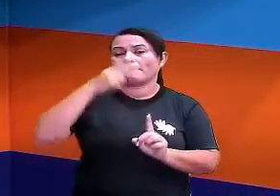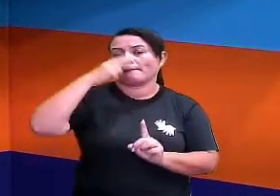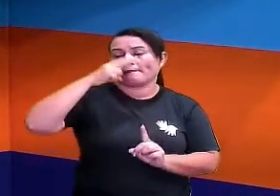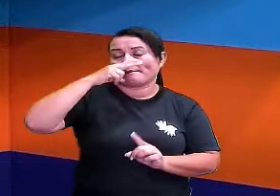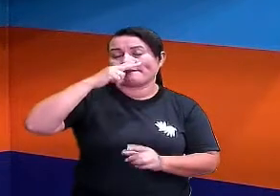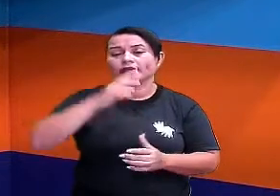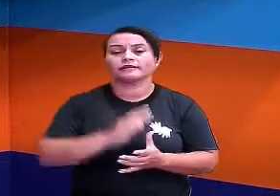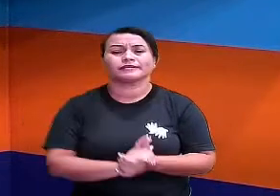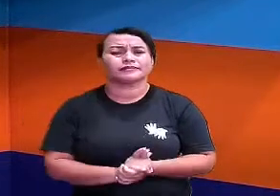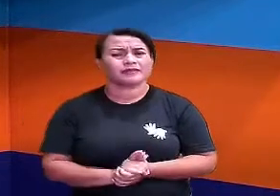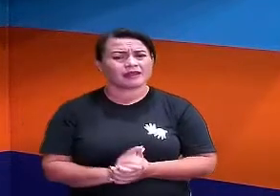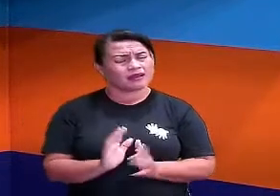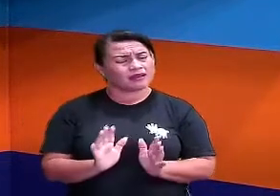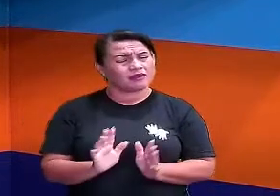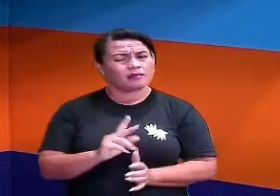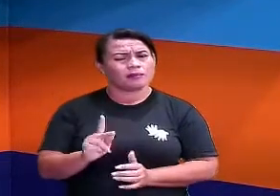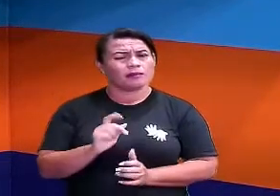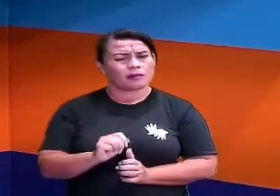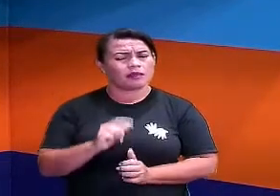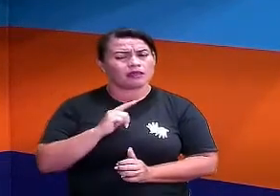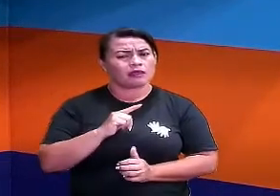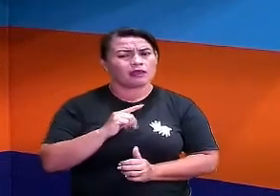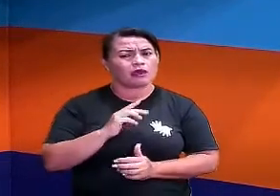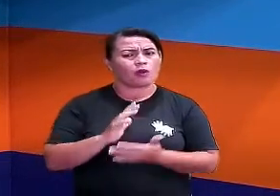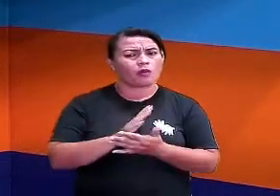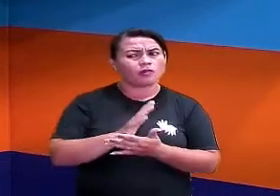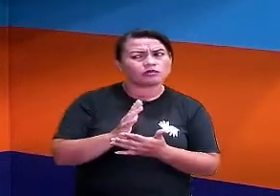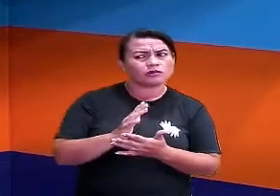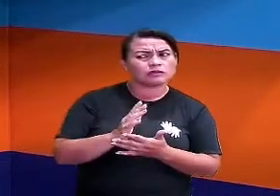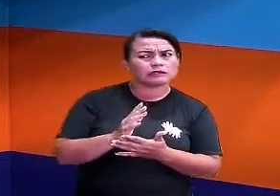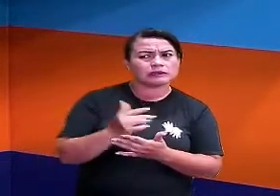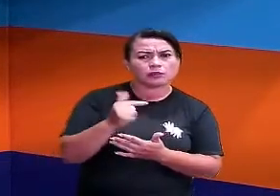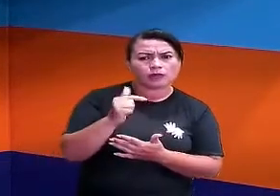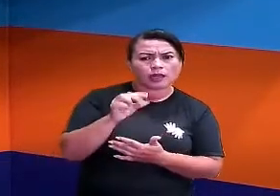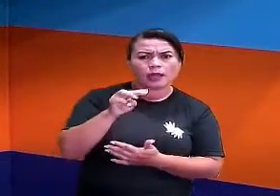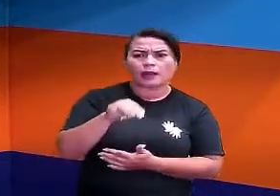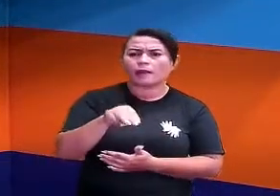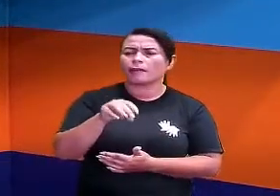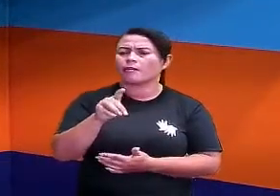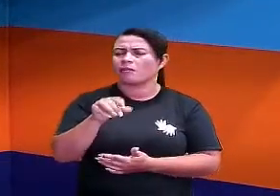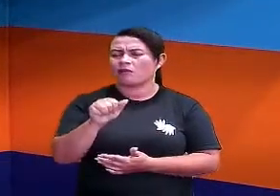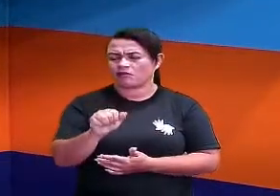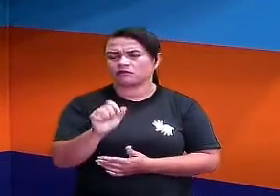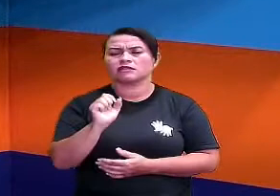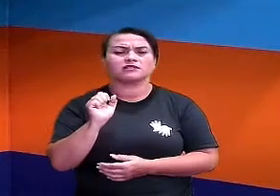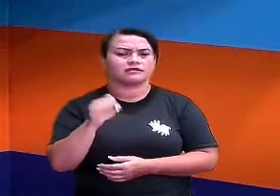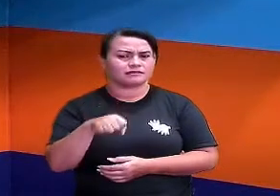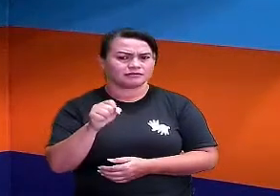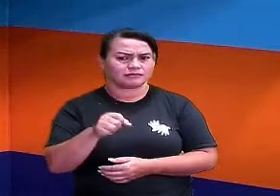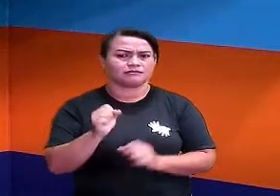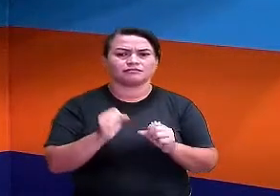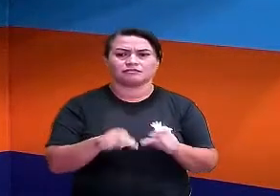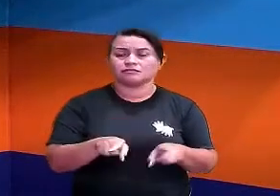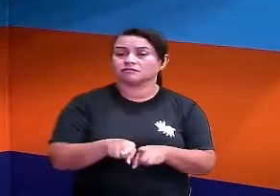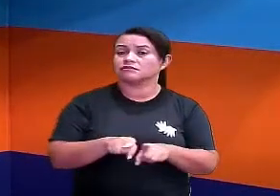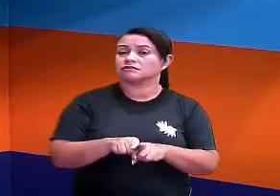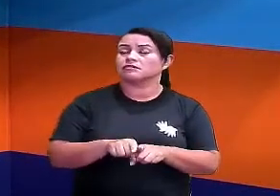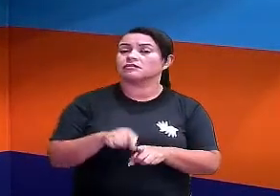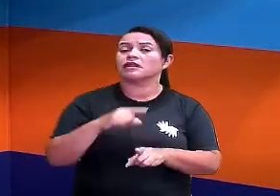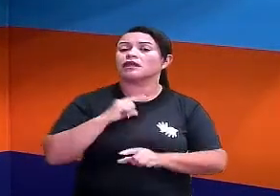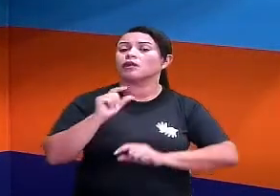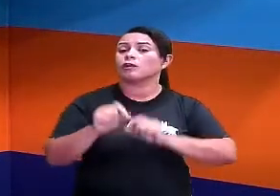Ah, professora, pode ter alguma situação que de não existir moda? Pode sim. E também tem a questão